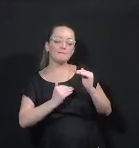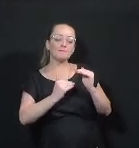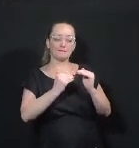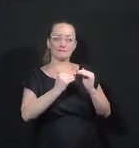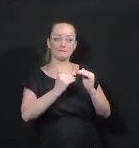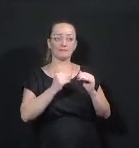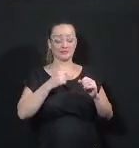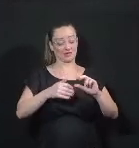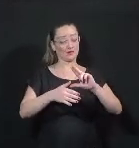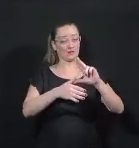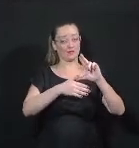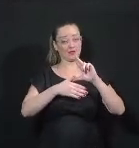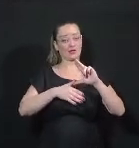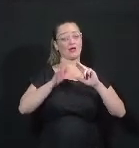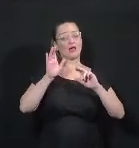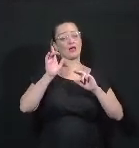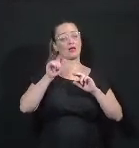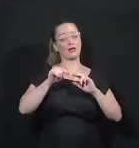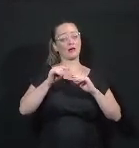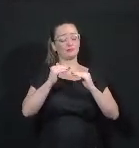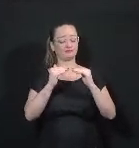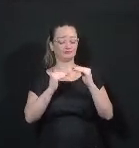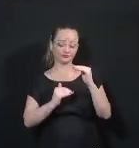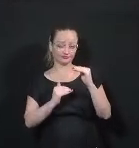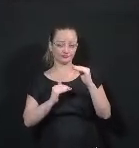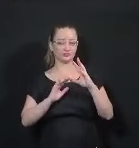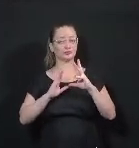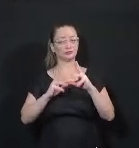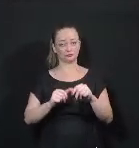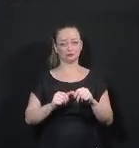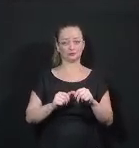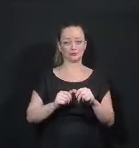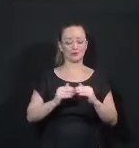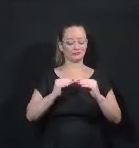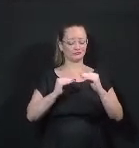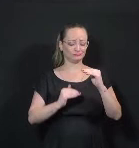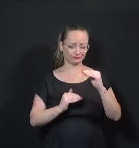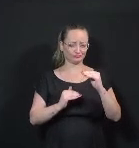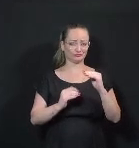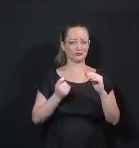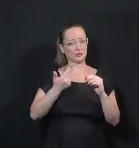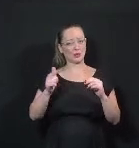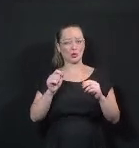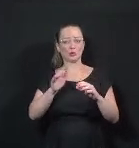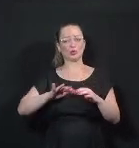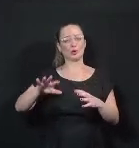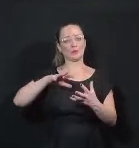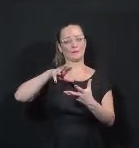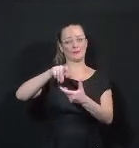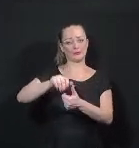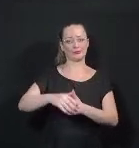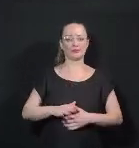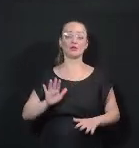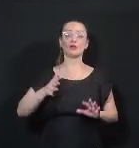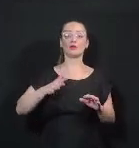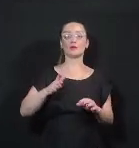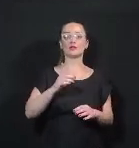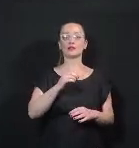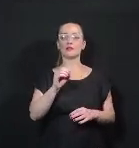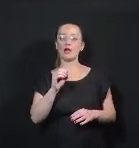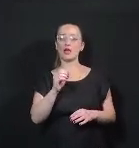América Latina é a mais baixa que existe. A mais baixa que existe. Nós estamos aí em torno de